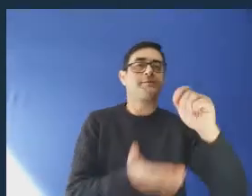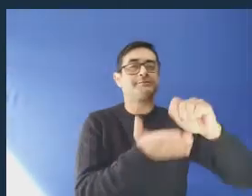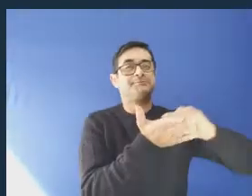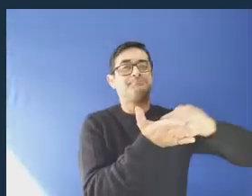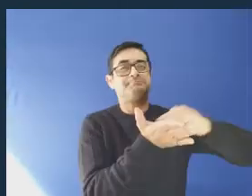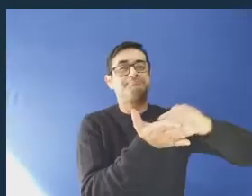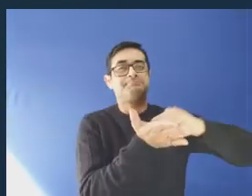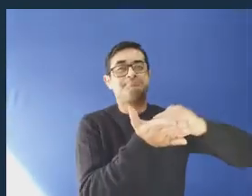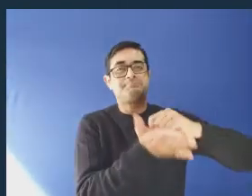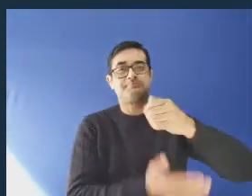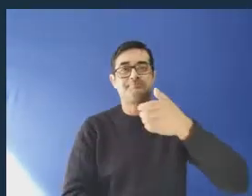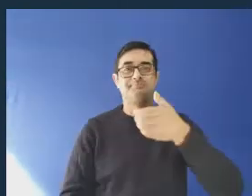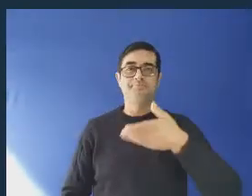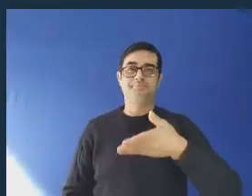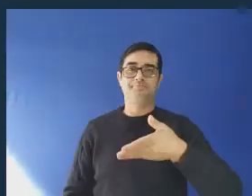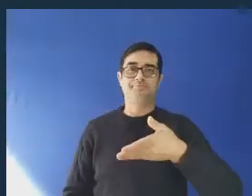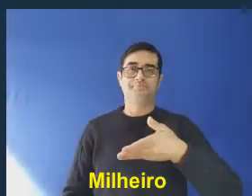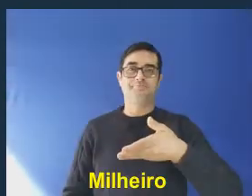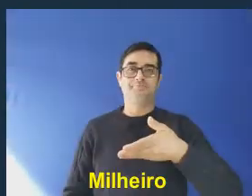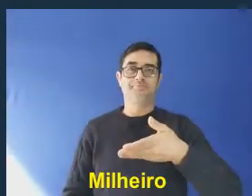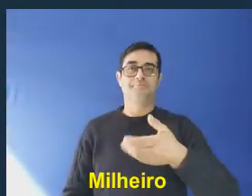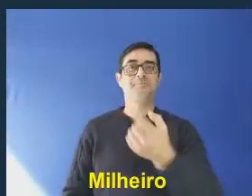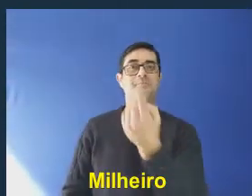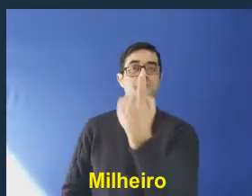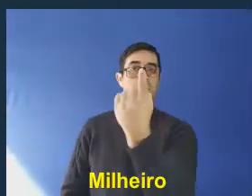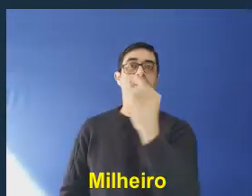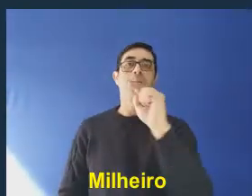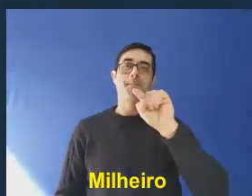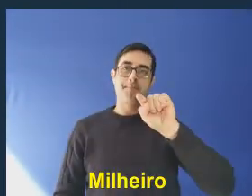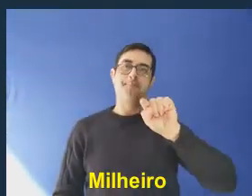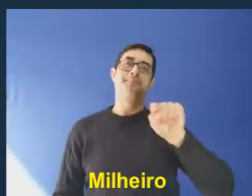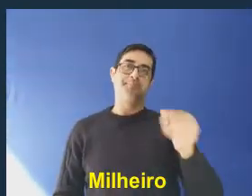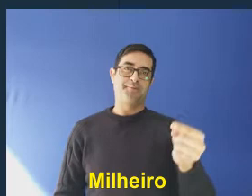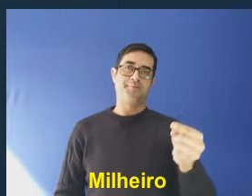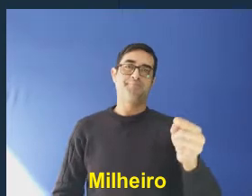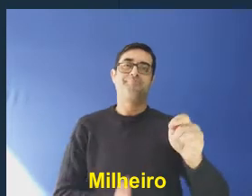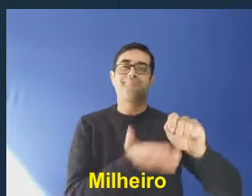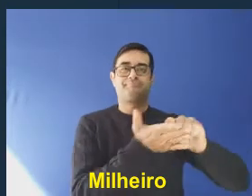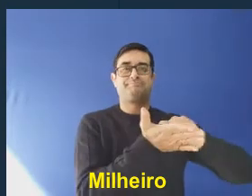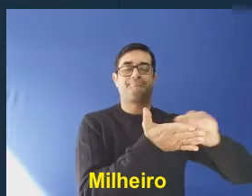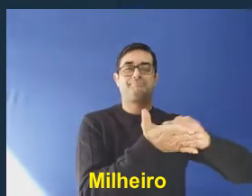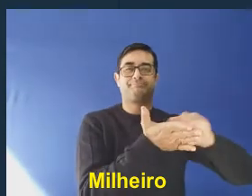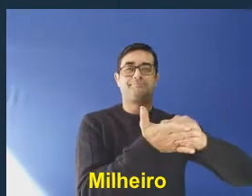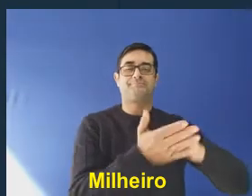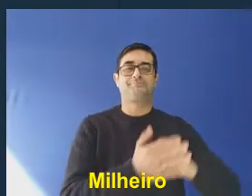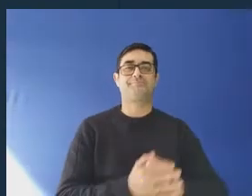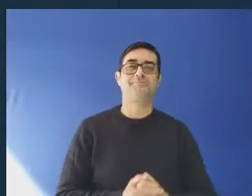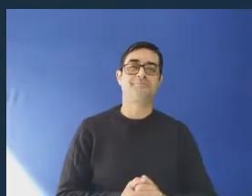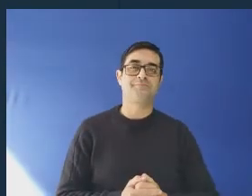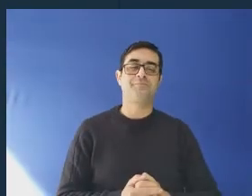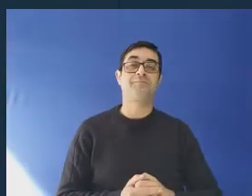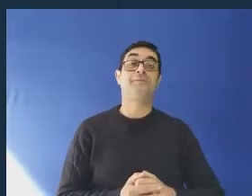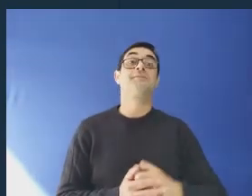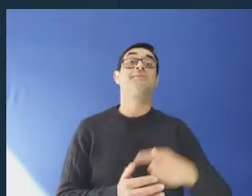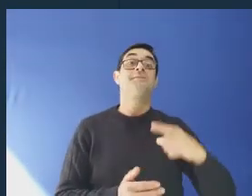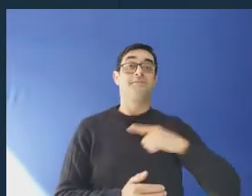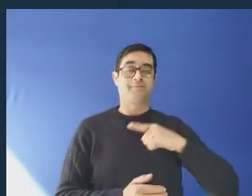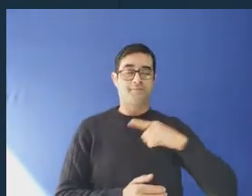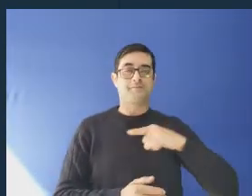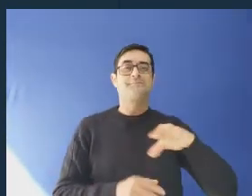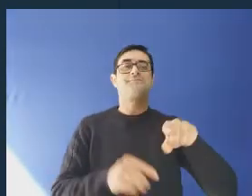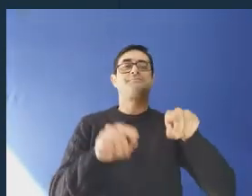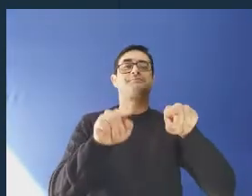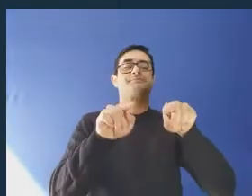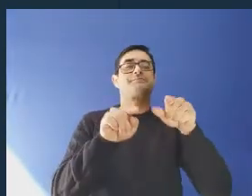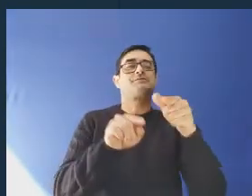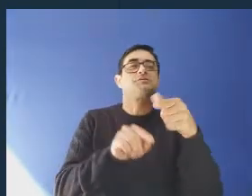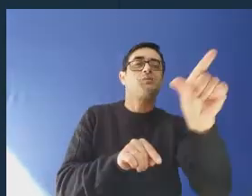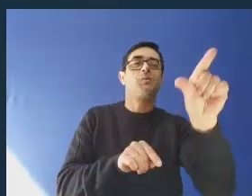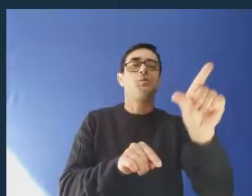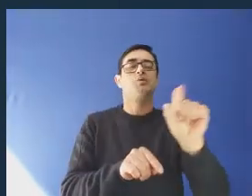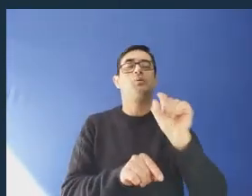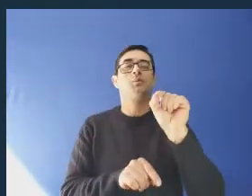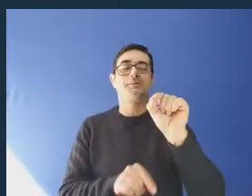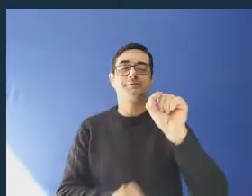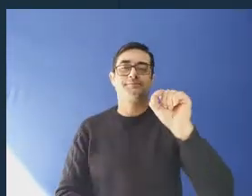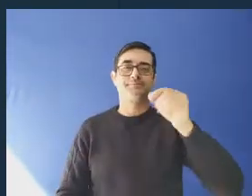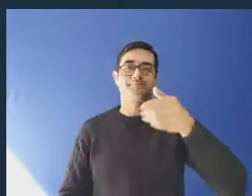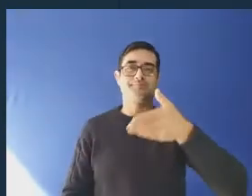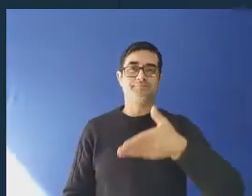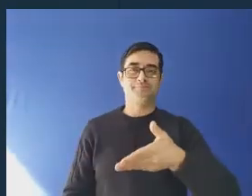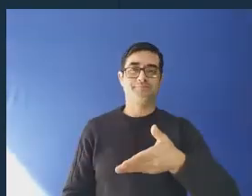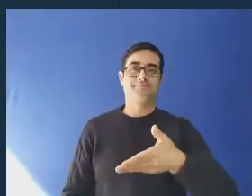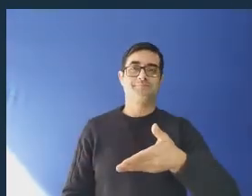lápis. Qual é a quantidade de borrachas em um milheiro de borrachas? São 1000 borrachas. E